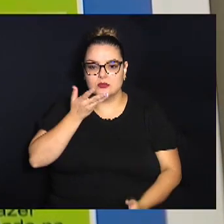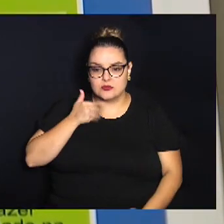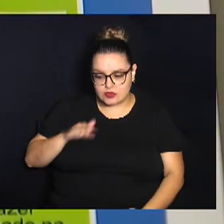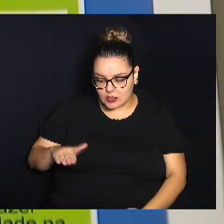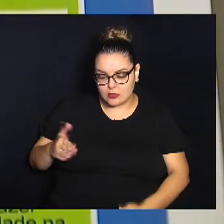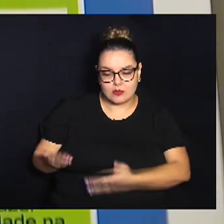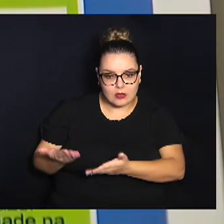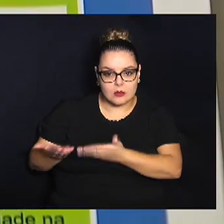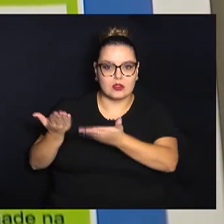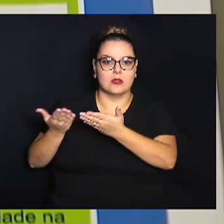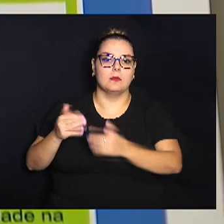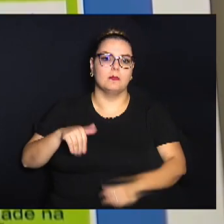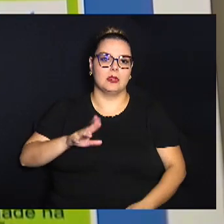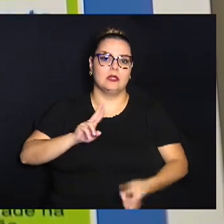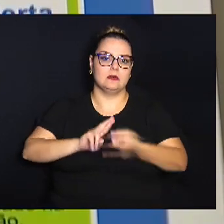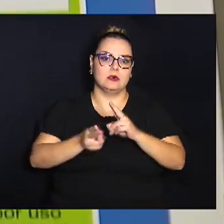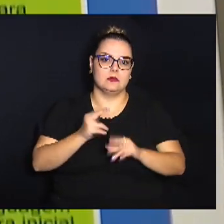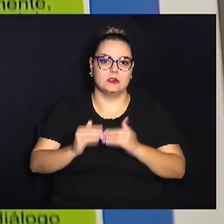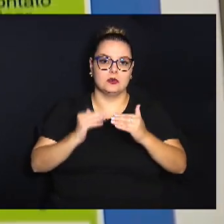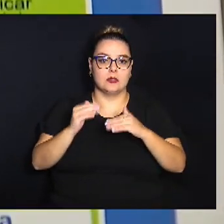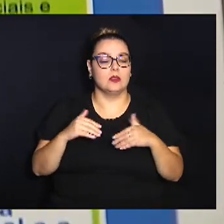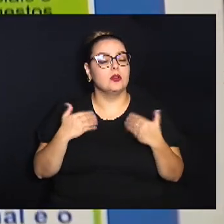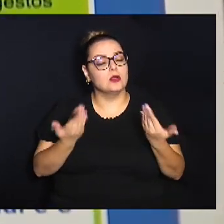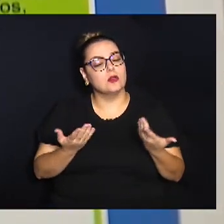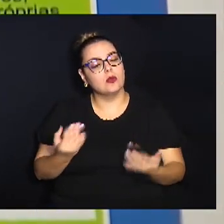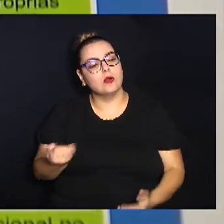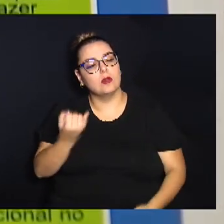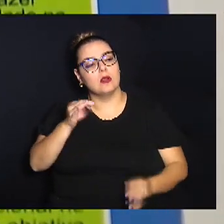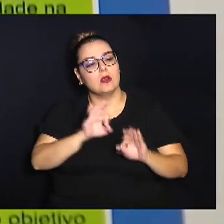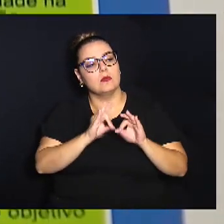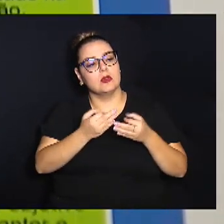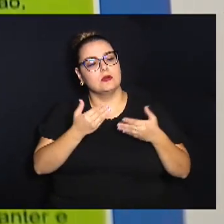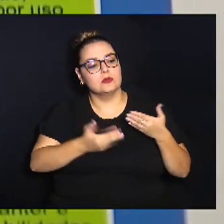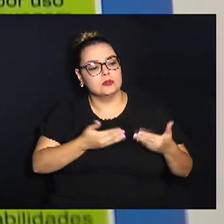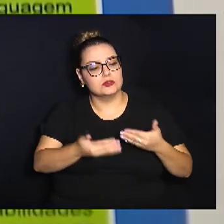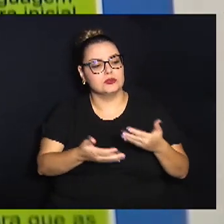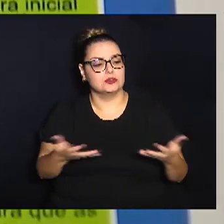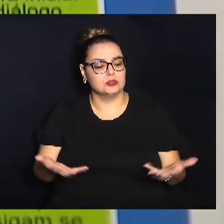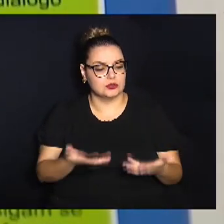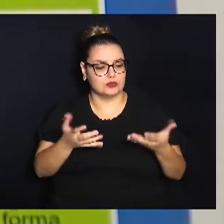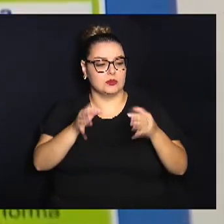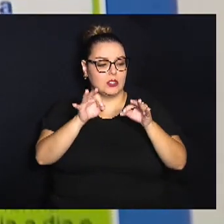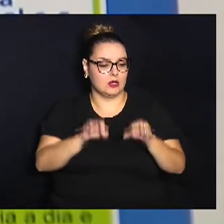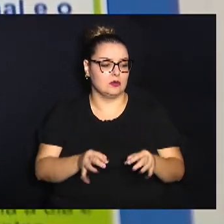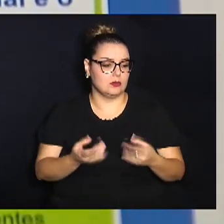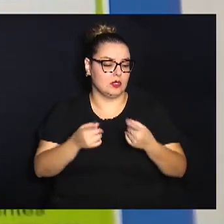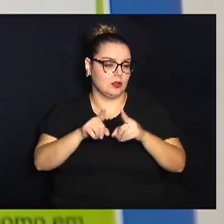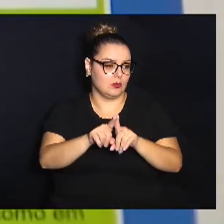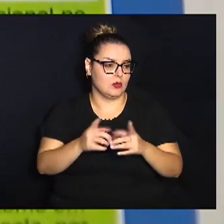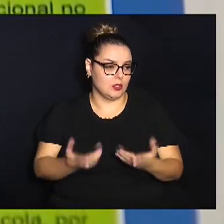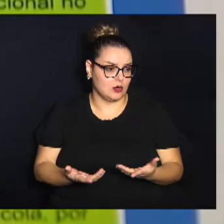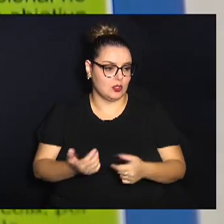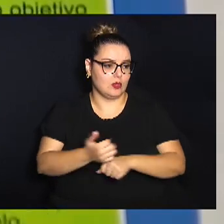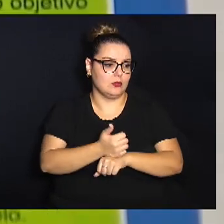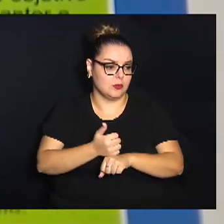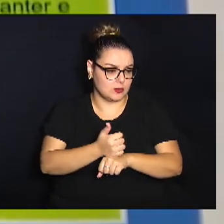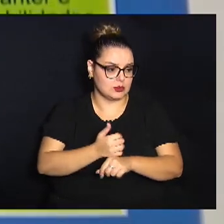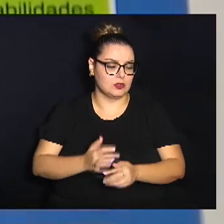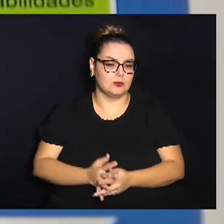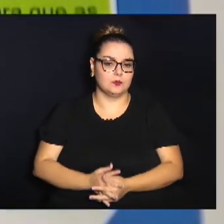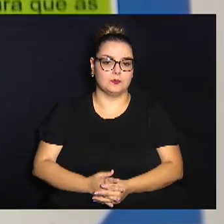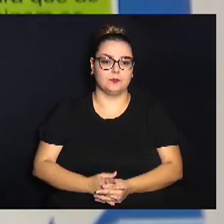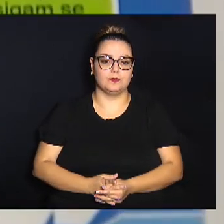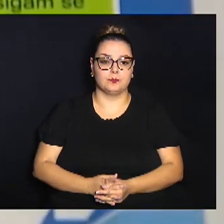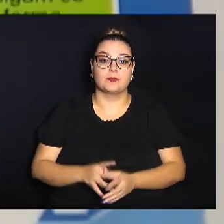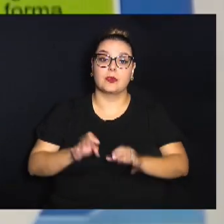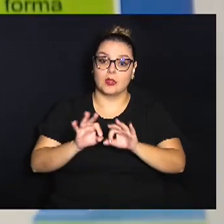vai desenvolver. E qual a importância da família nesse processo de estimular corretamente, em parceria com o profissional? A família